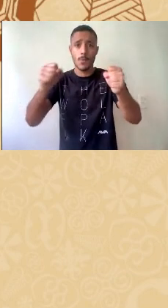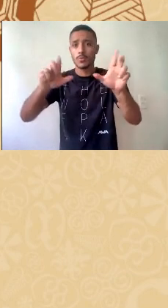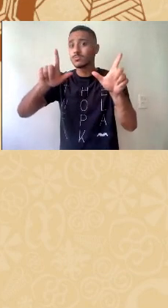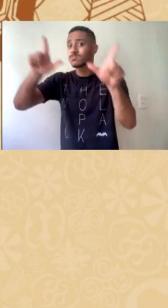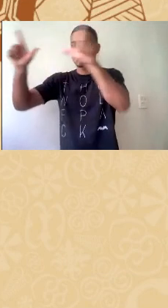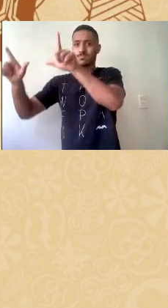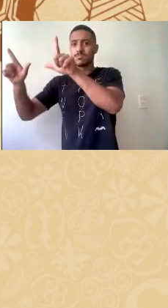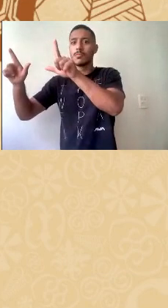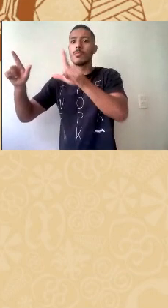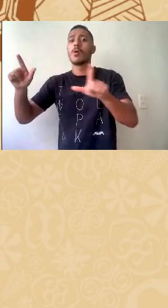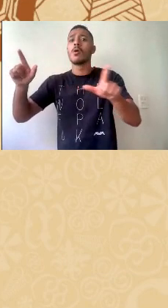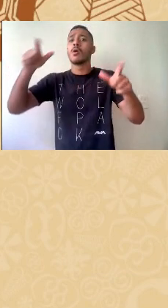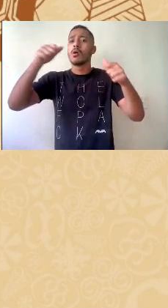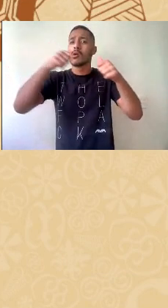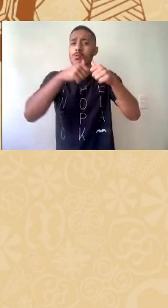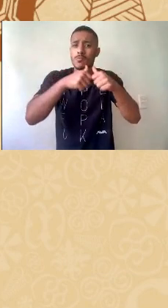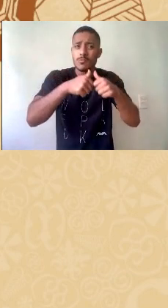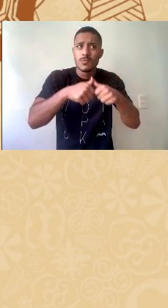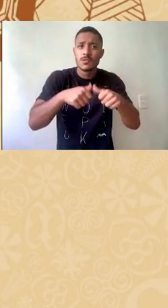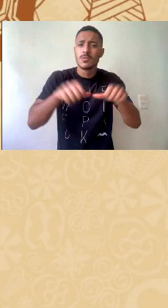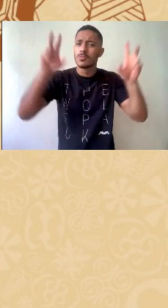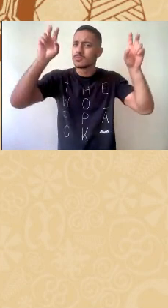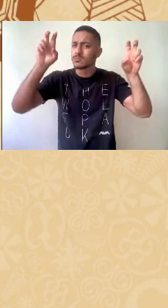nós estamos diante de um tema